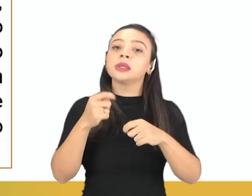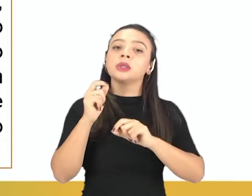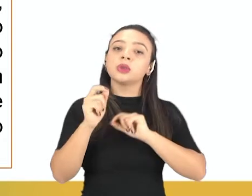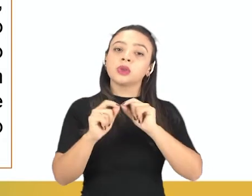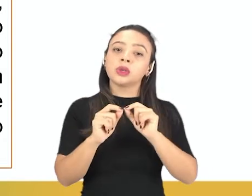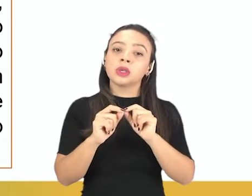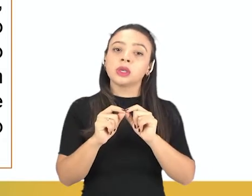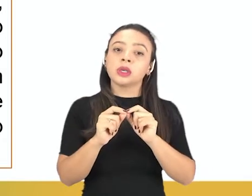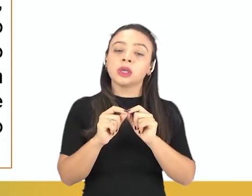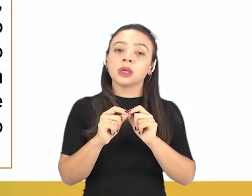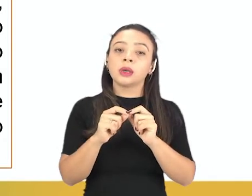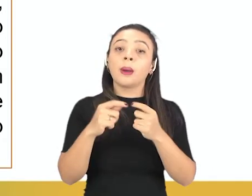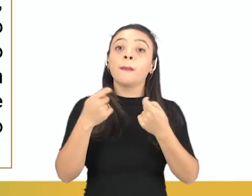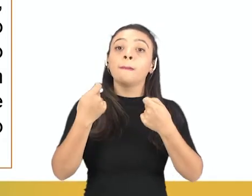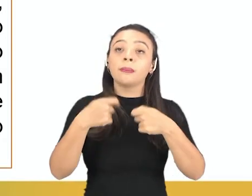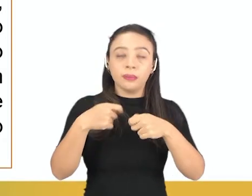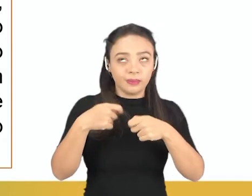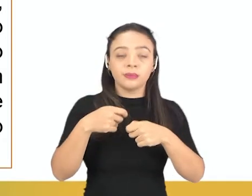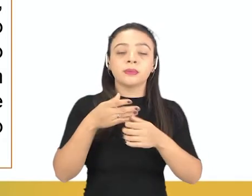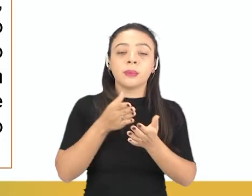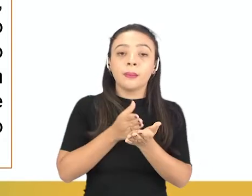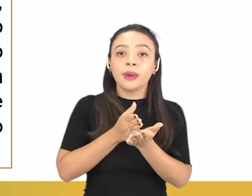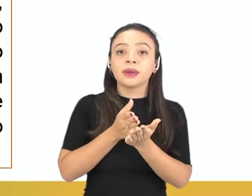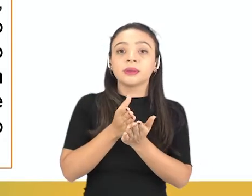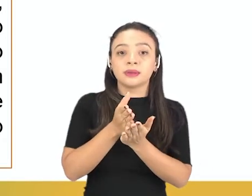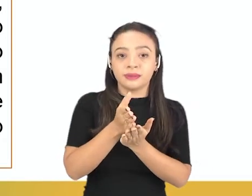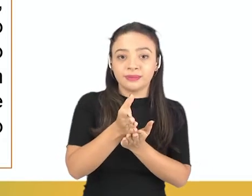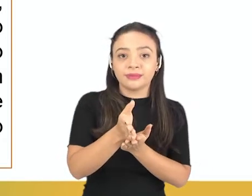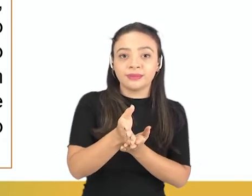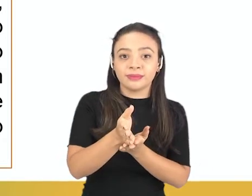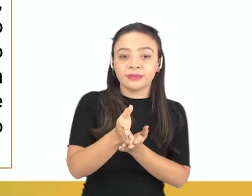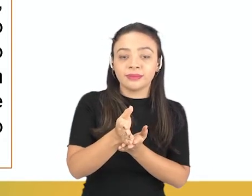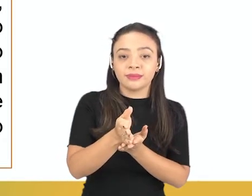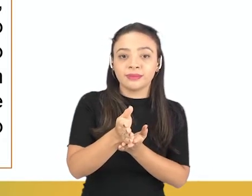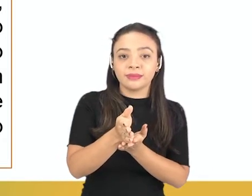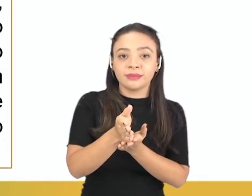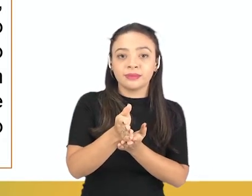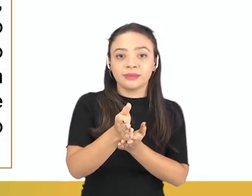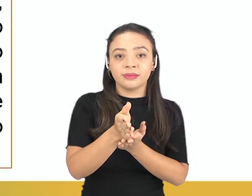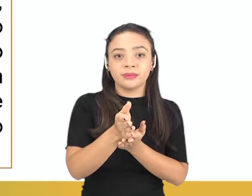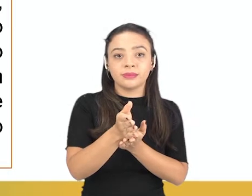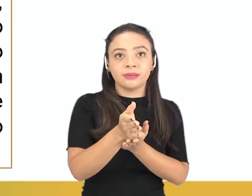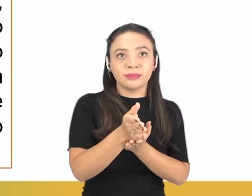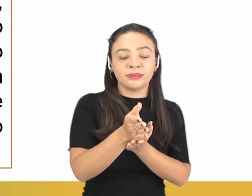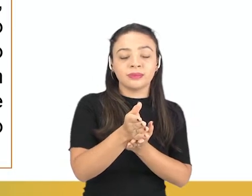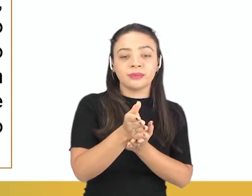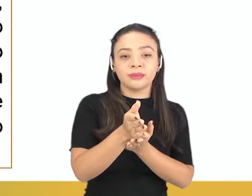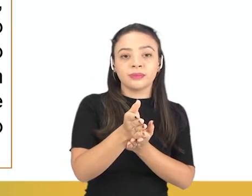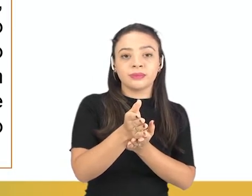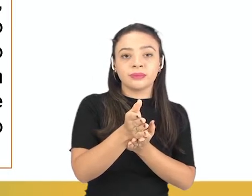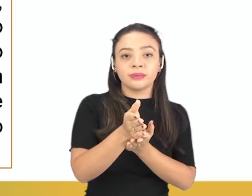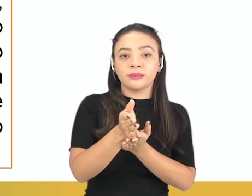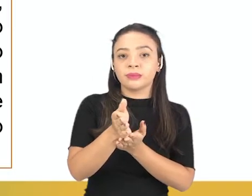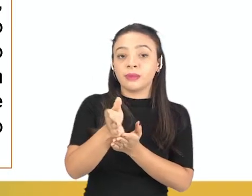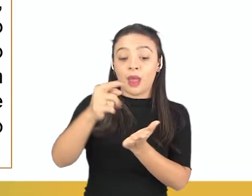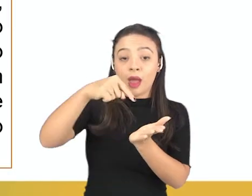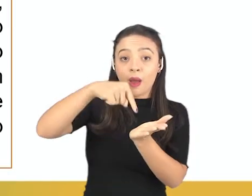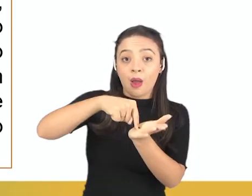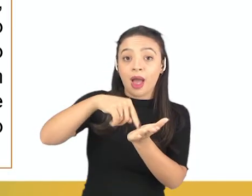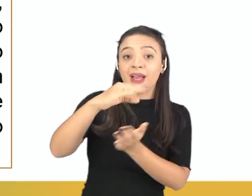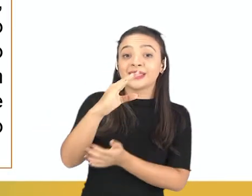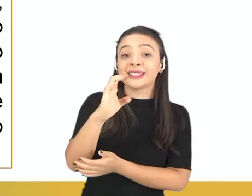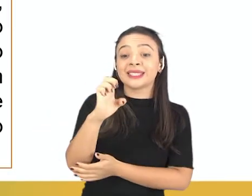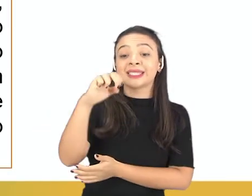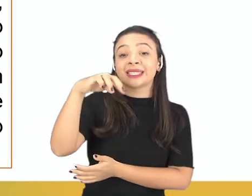Claro você tem que passar né se você for por segmentos retos você tem que passar pelo